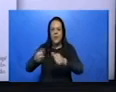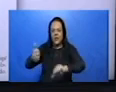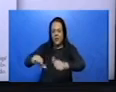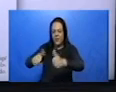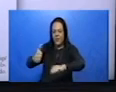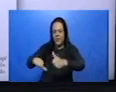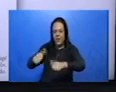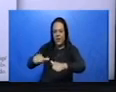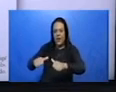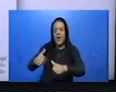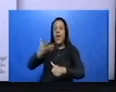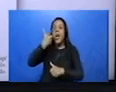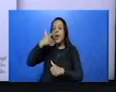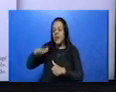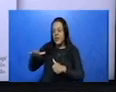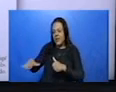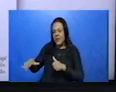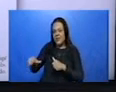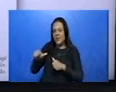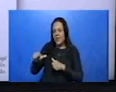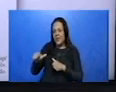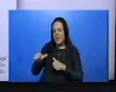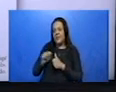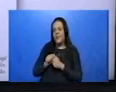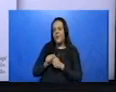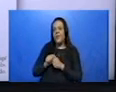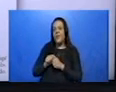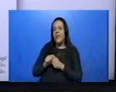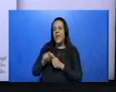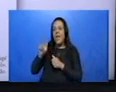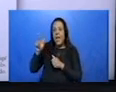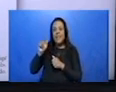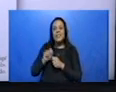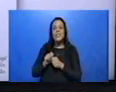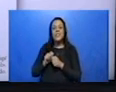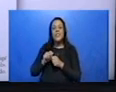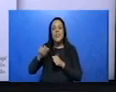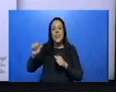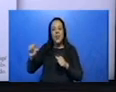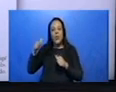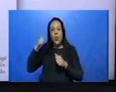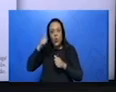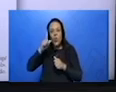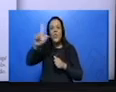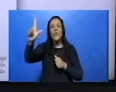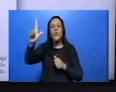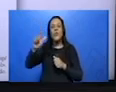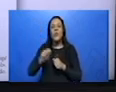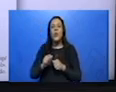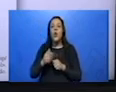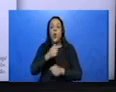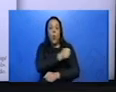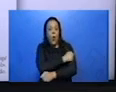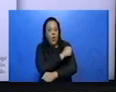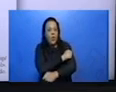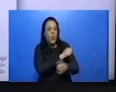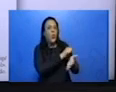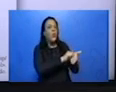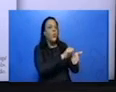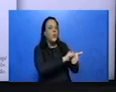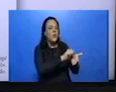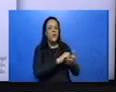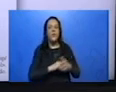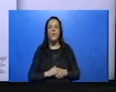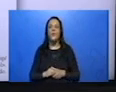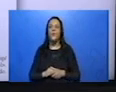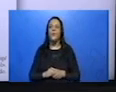uma resenha sobre um livro que eles gostaram. E essa é uma das resenhas campeãs, foi escrito por aluno, tá? Então, é